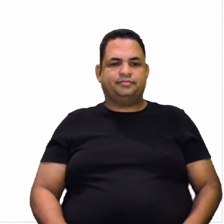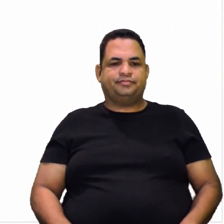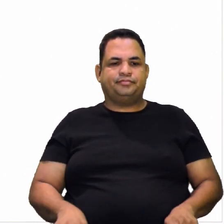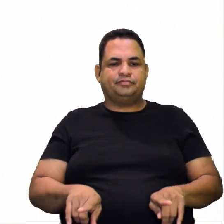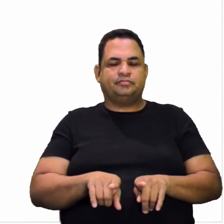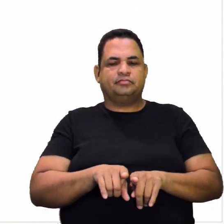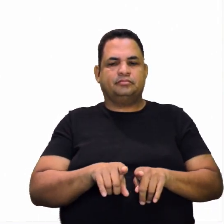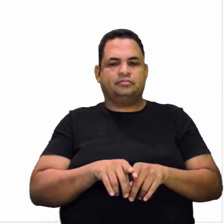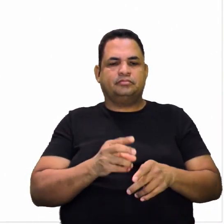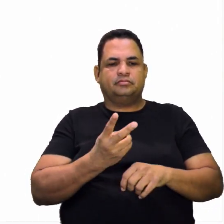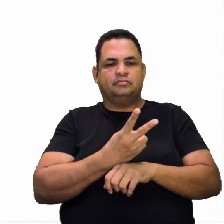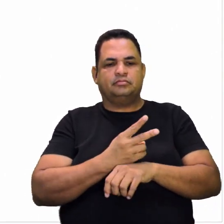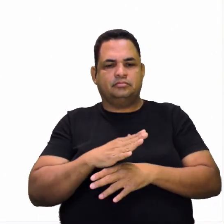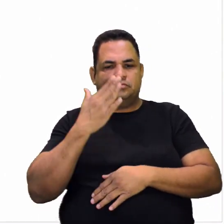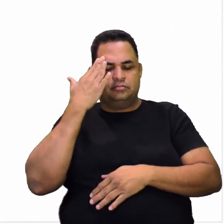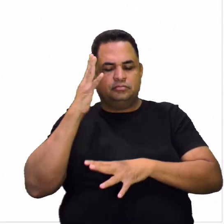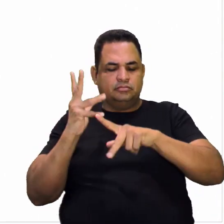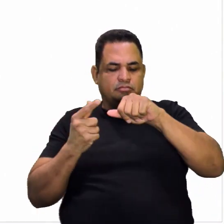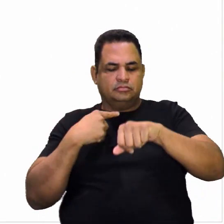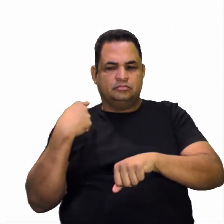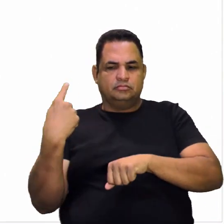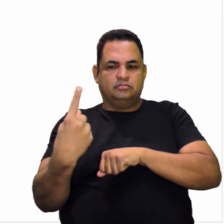procuraram entender o mundo ao seu redor